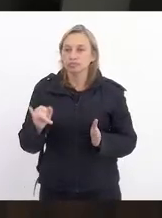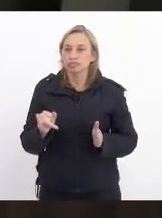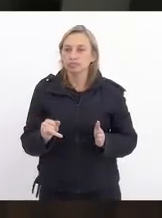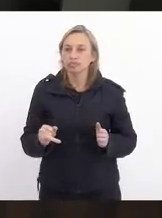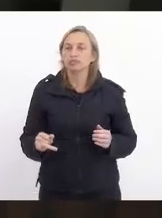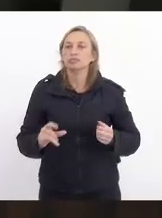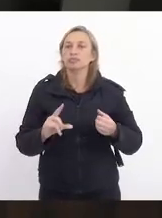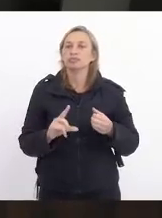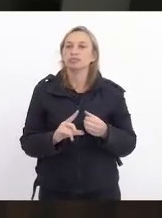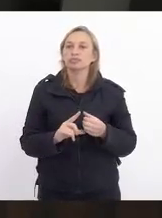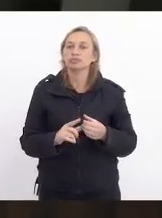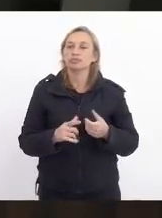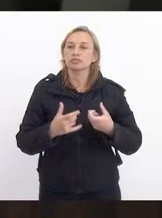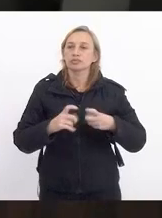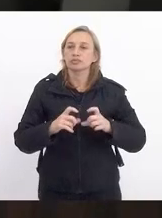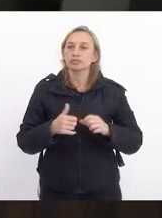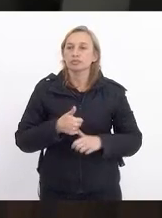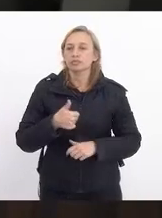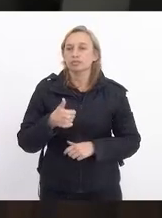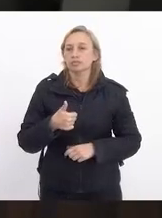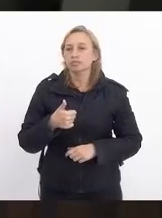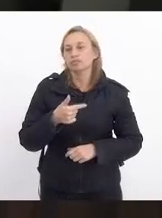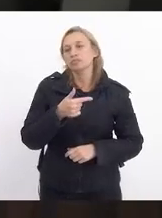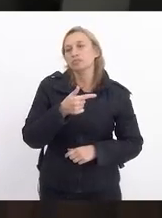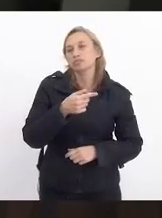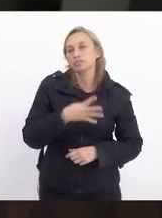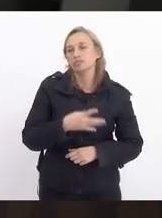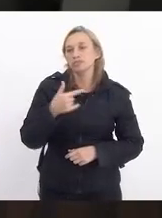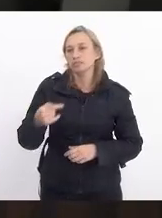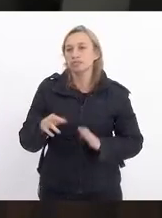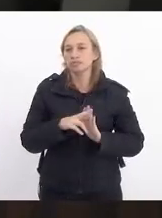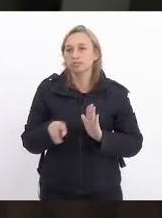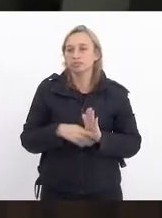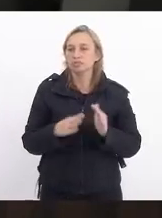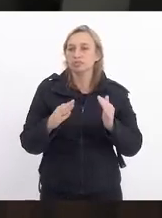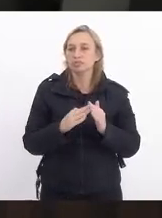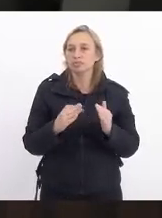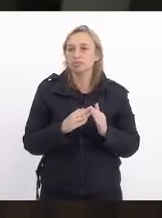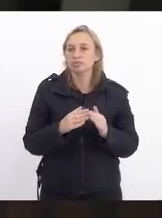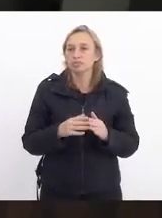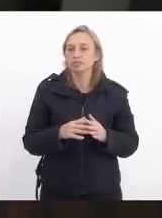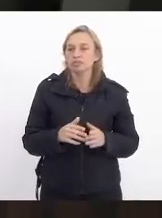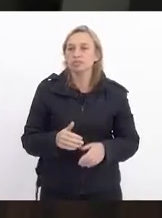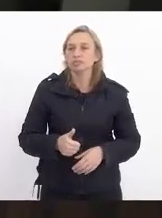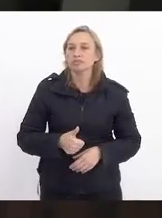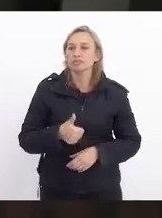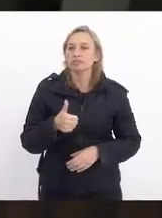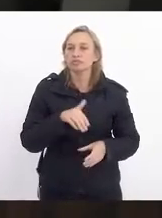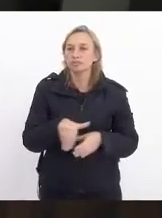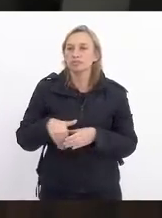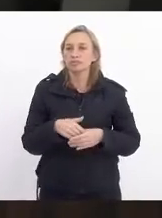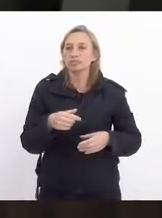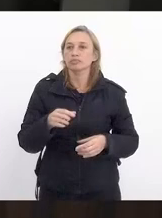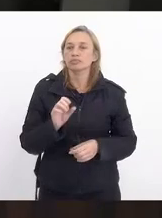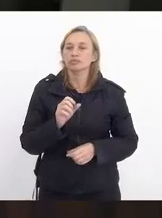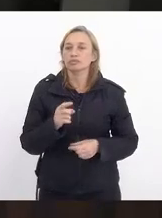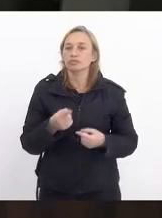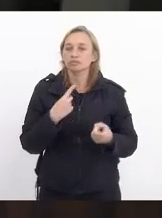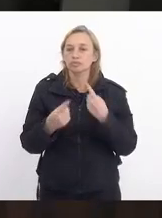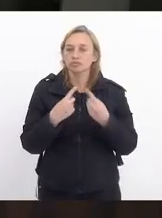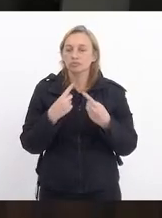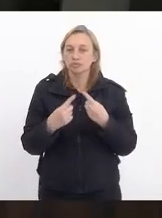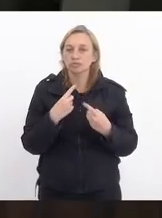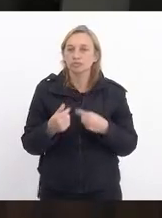de acordo para acontecendo do artigo 47 do Regimento Interno em tramitação ordinária em votação em discussão